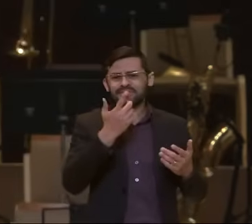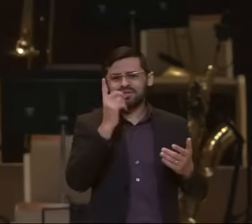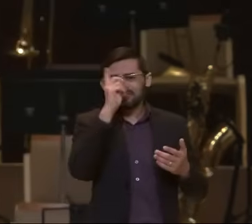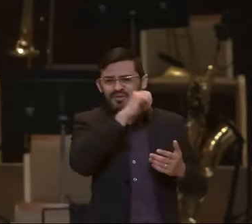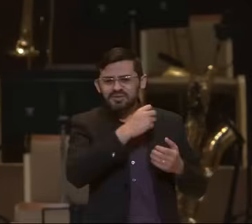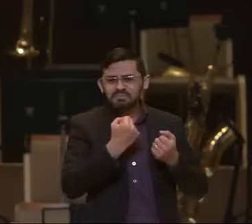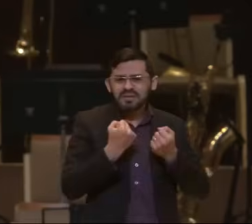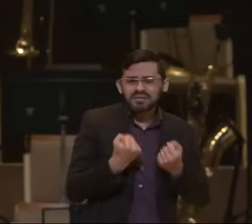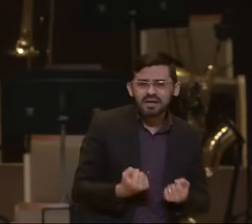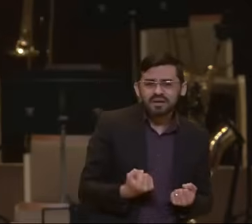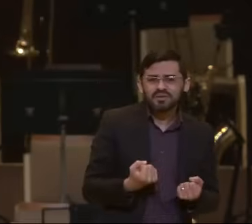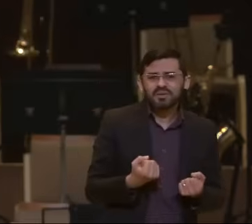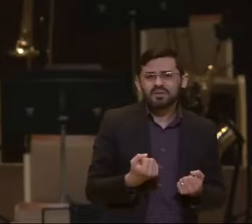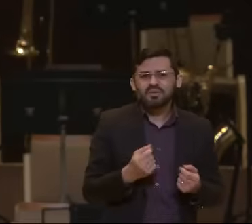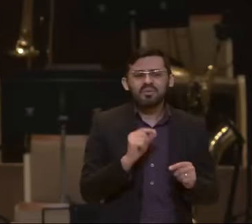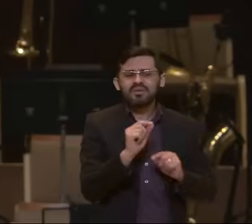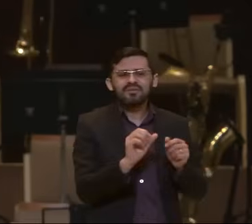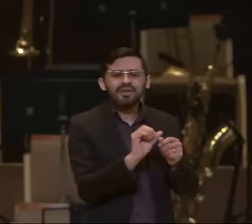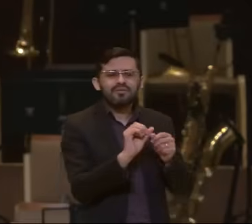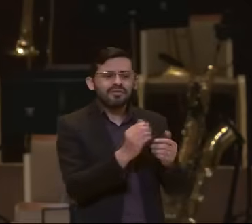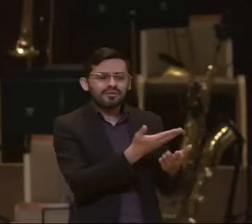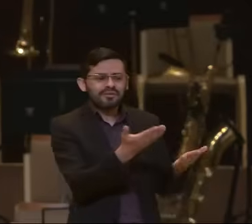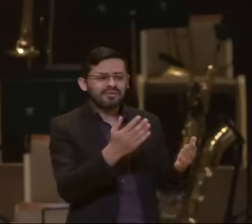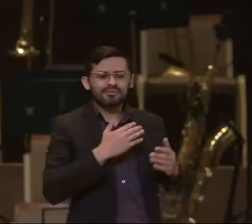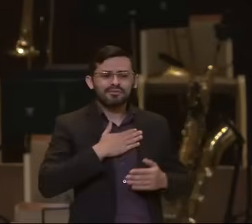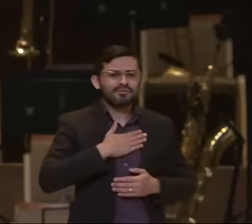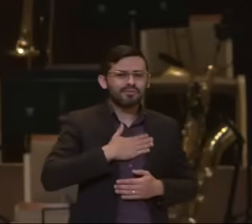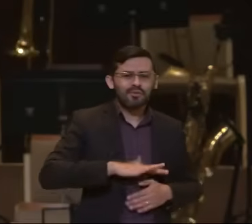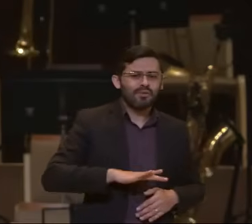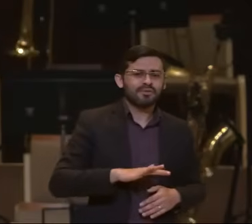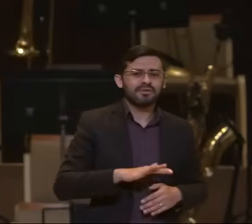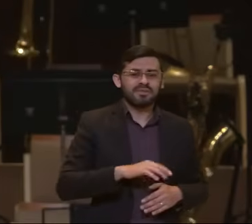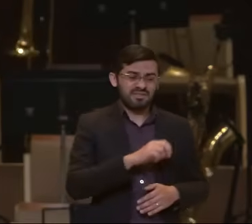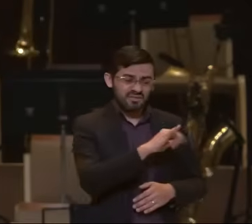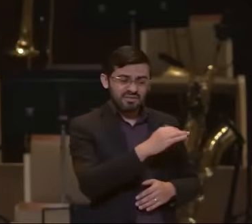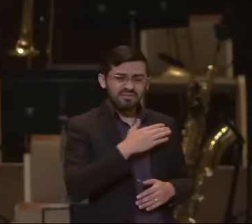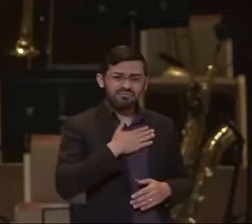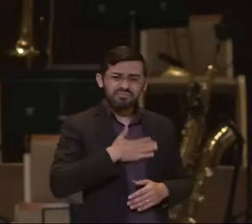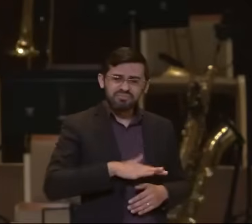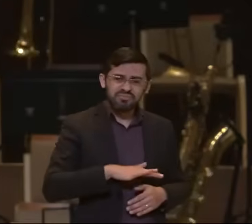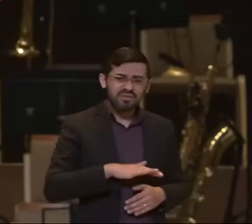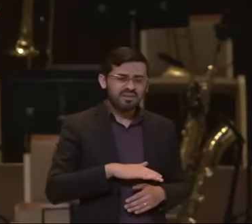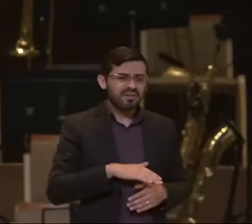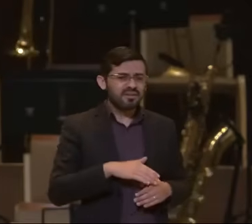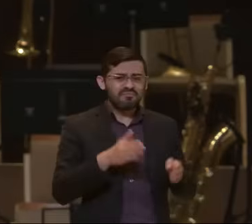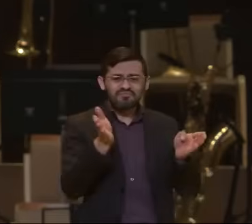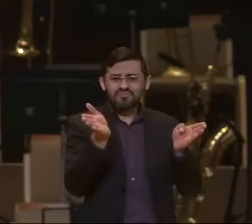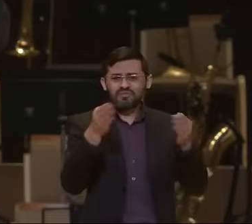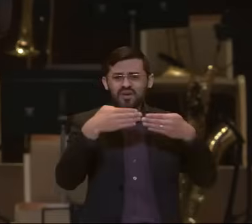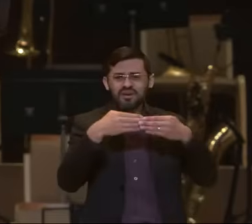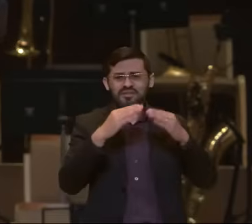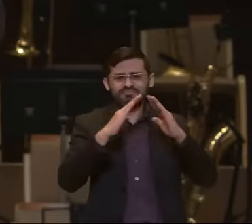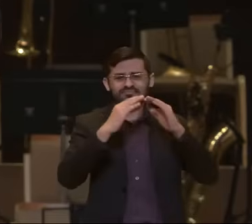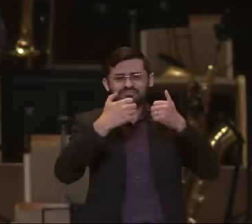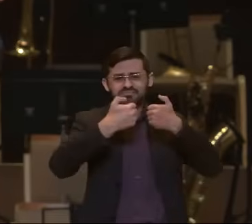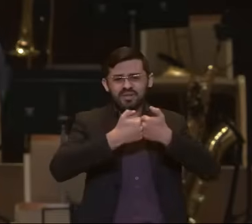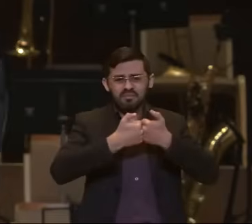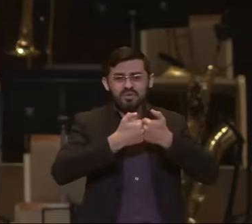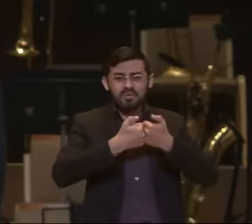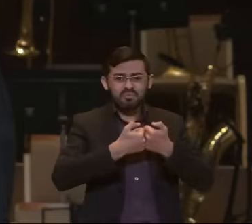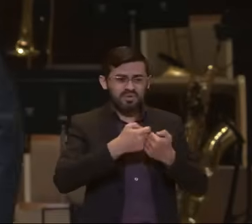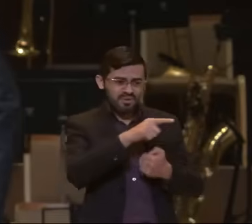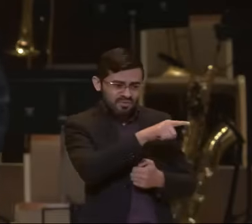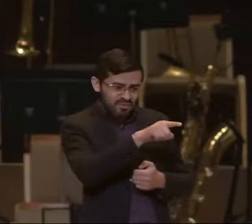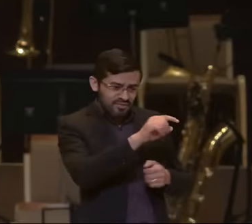custoso, no que eu tenho cansado? Então, se vocês estão cansados, fecha logo o templo, porque esse tipo de culto